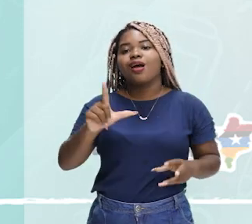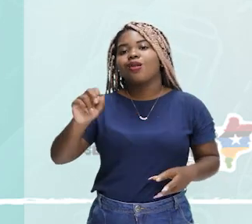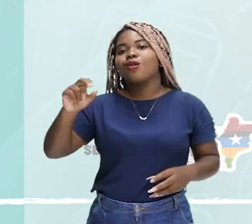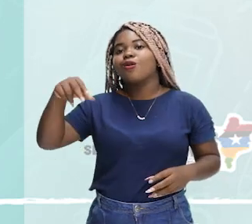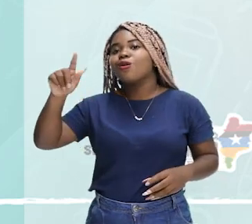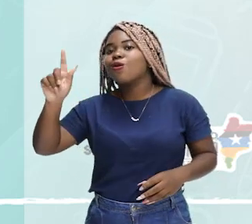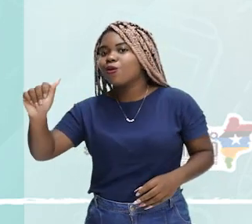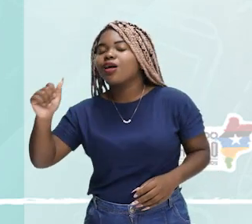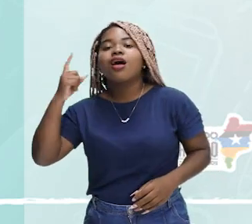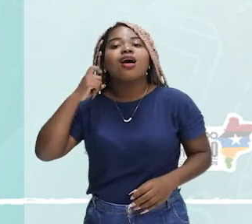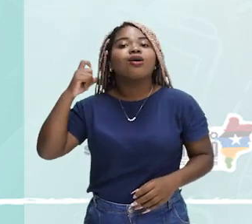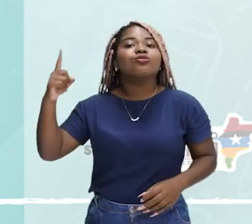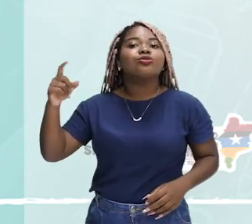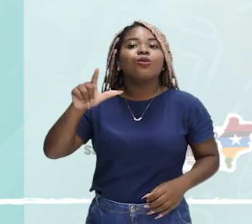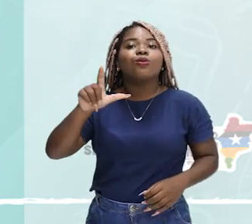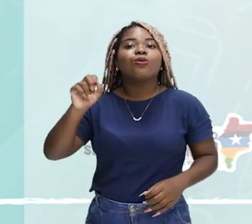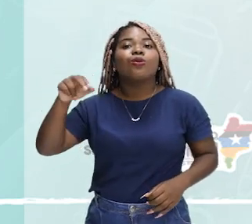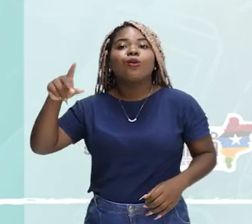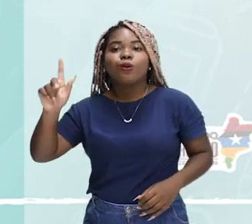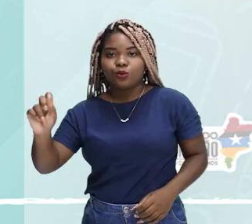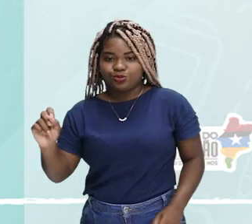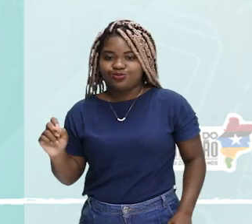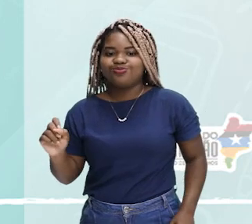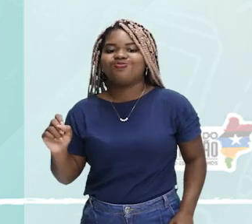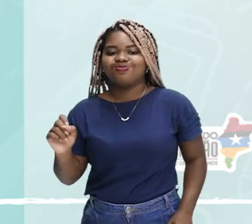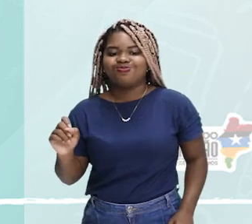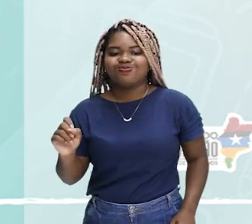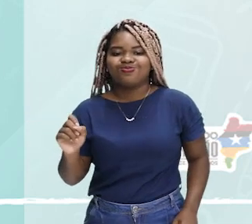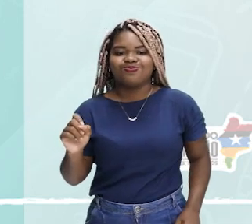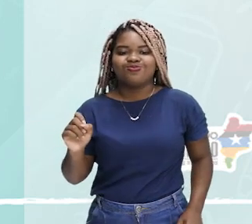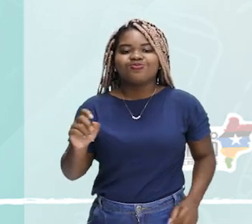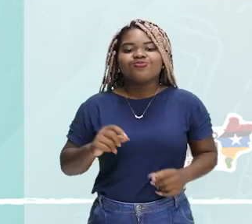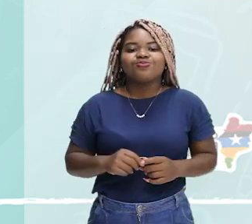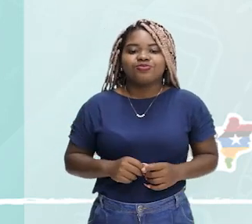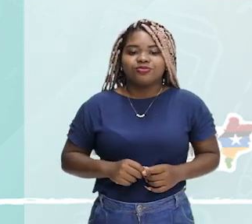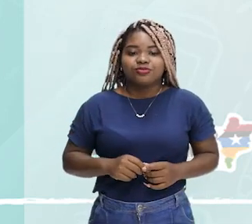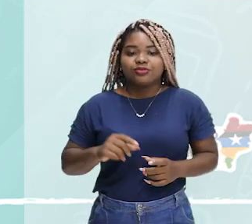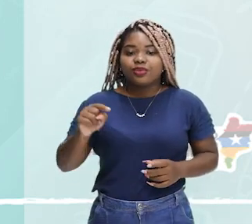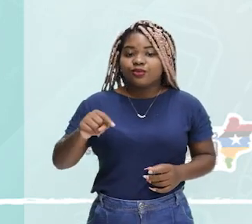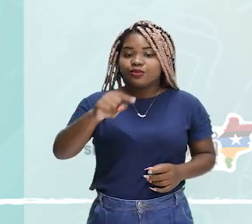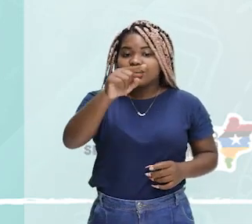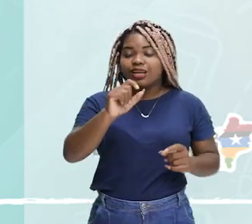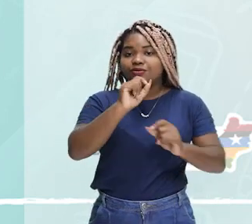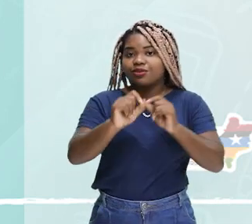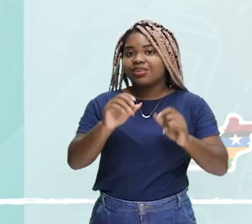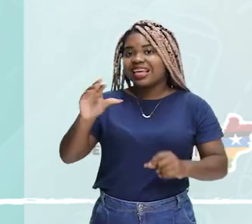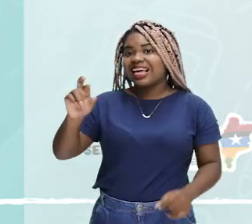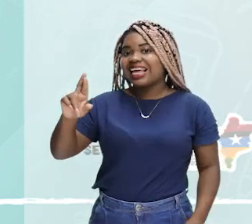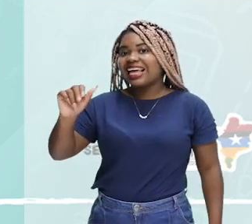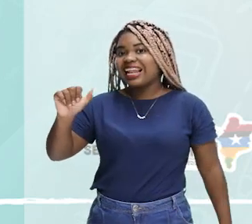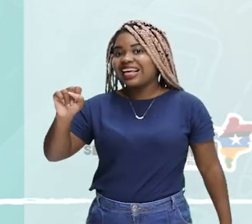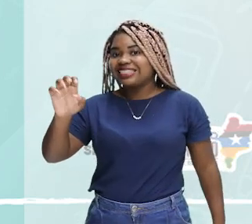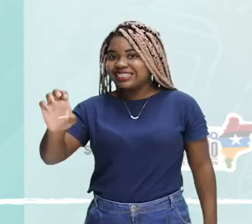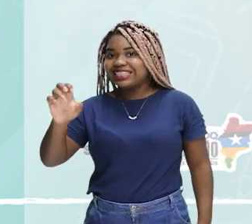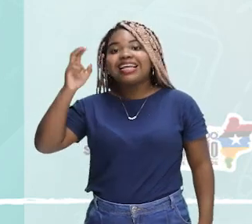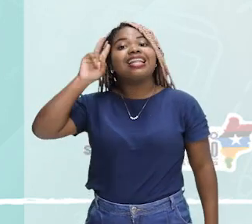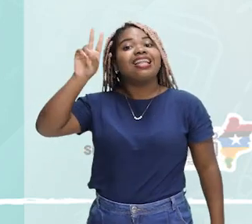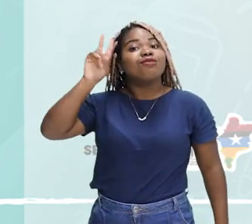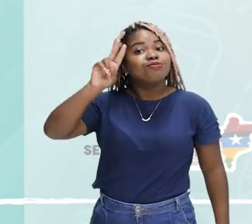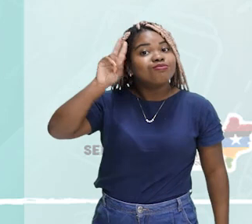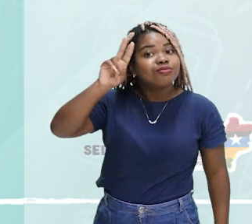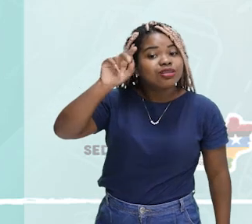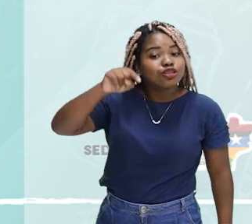som mais longo, mais aberto. O acento grave indica a ocorrência de crase. Lembrando, turma, que quando o acento